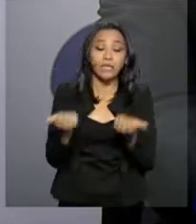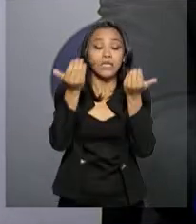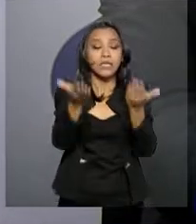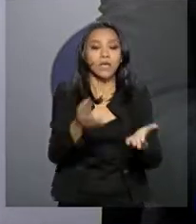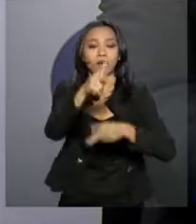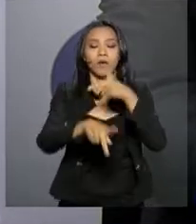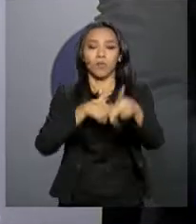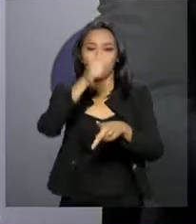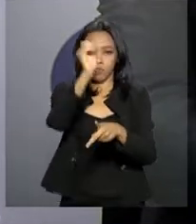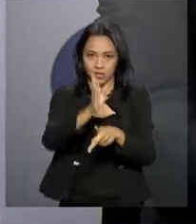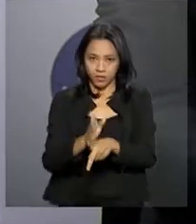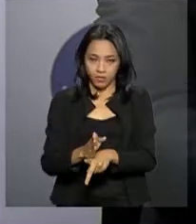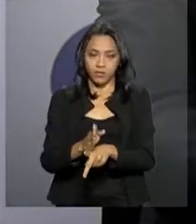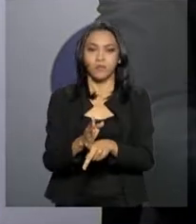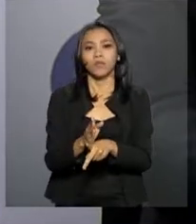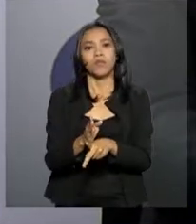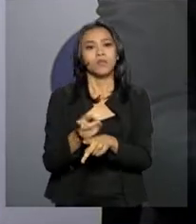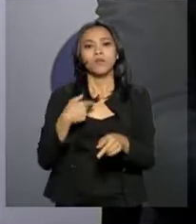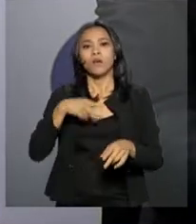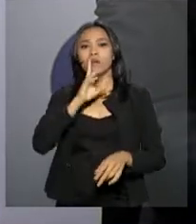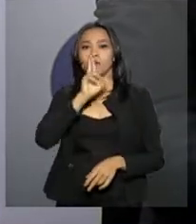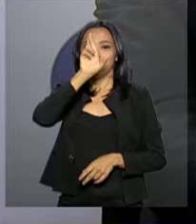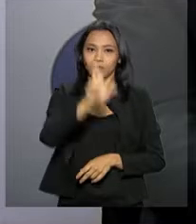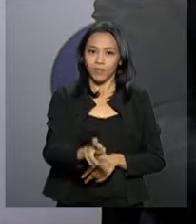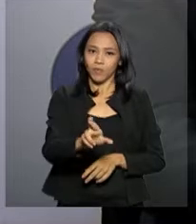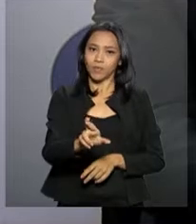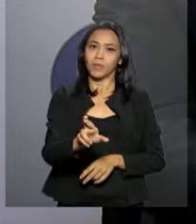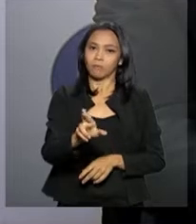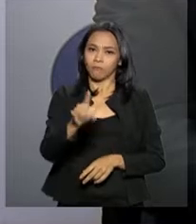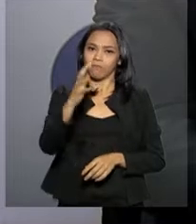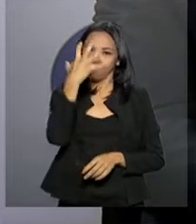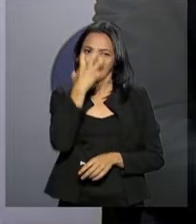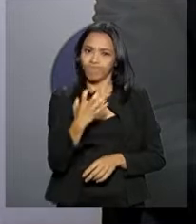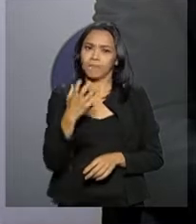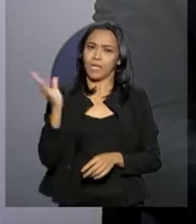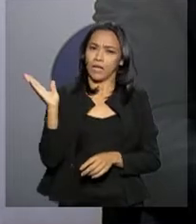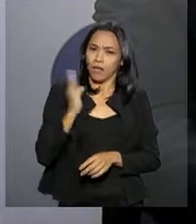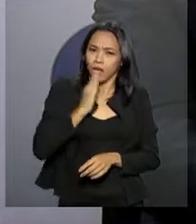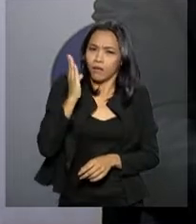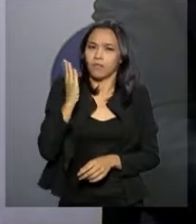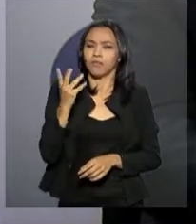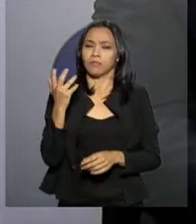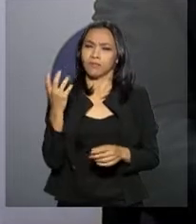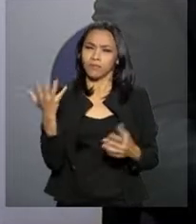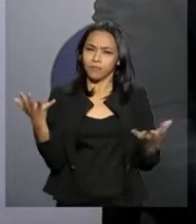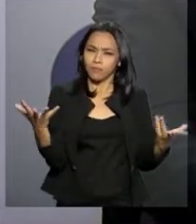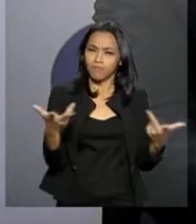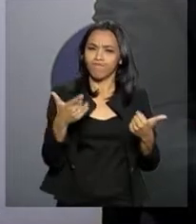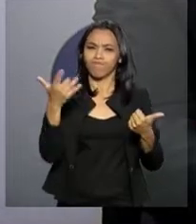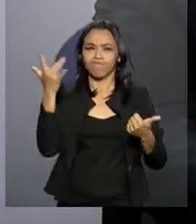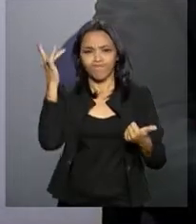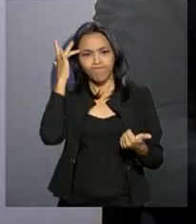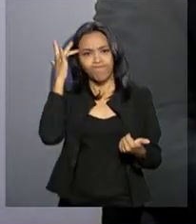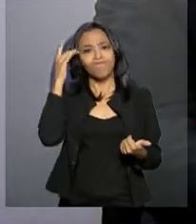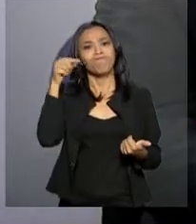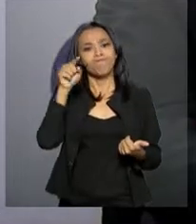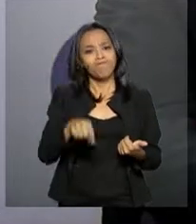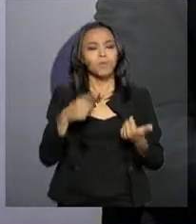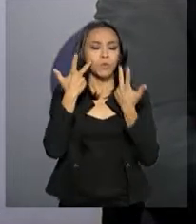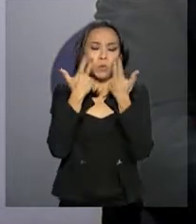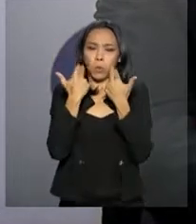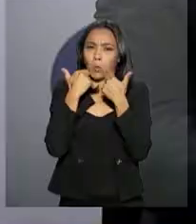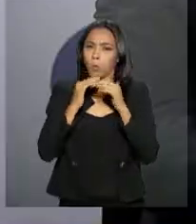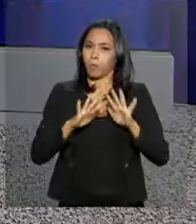brasileiro o resultado série ágil e dentro da mais absoluta normalidade